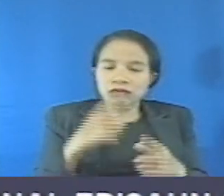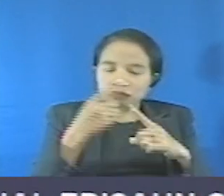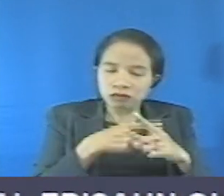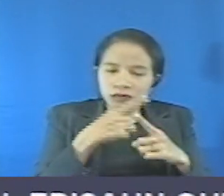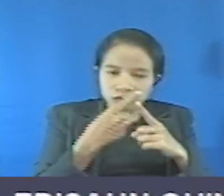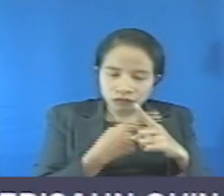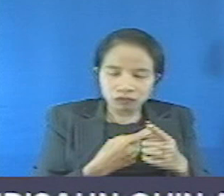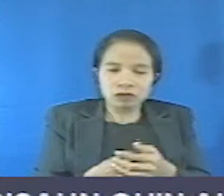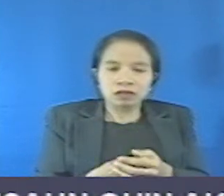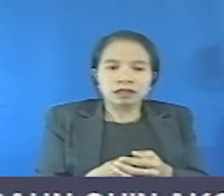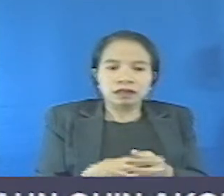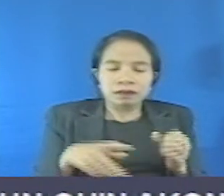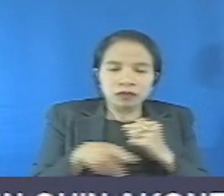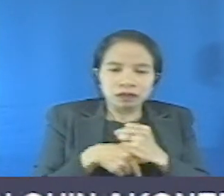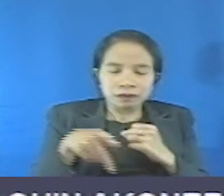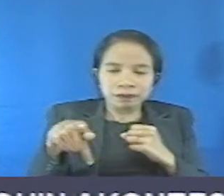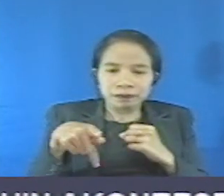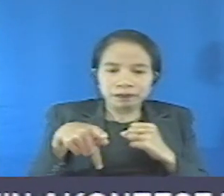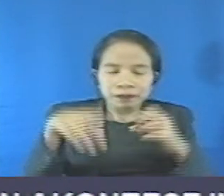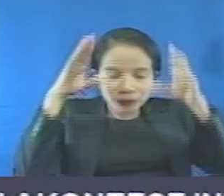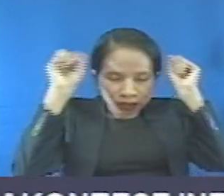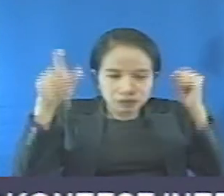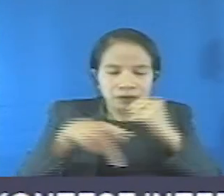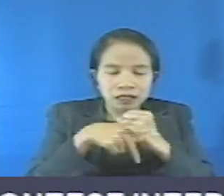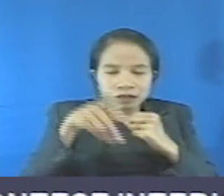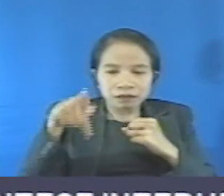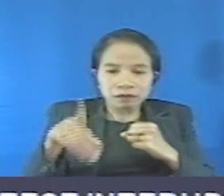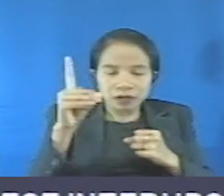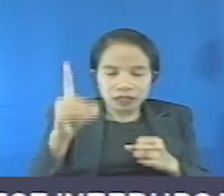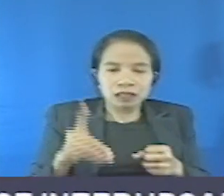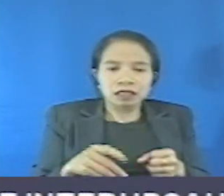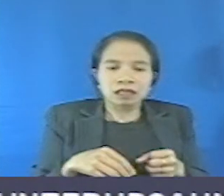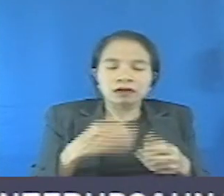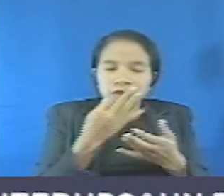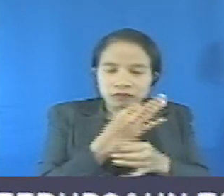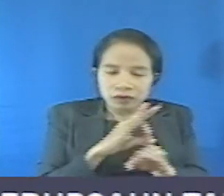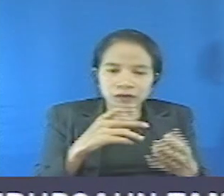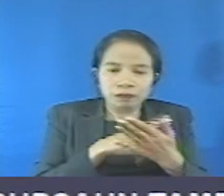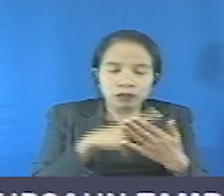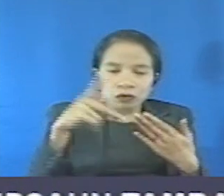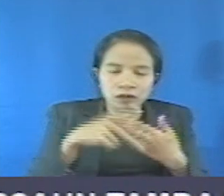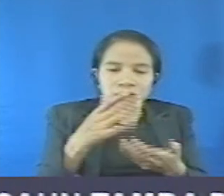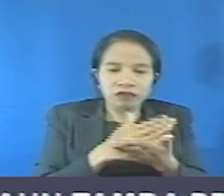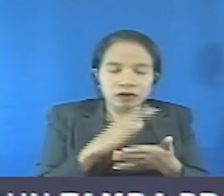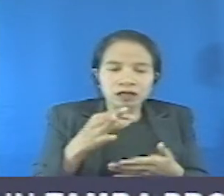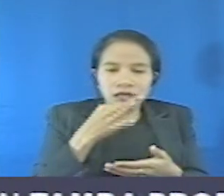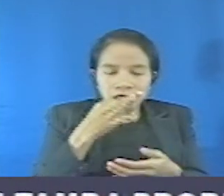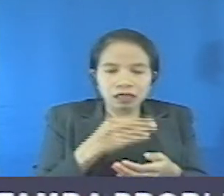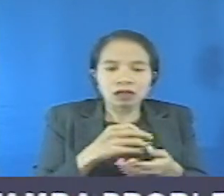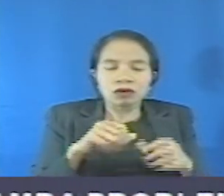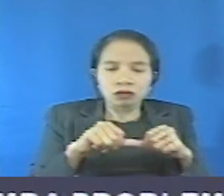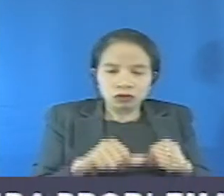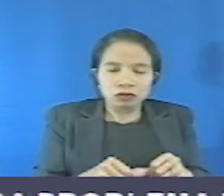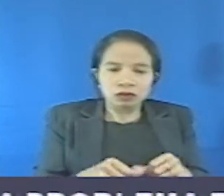demen. Presidente do Partido Democrático Nelson Zere Banhira finaliza programa cesta básica, continua que era o apoio OSAN